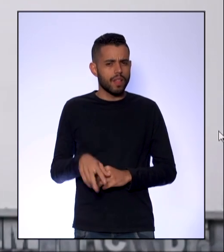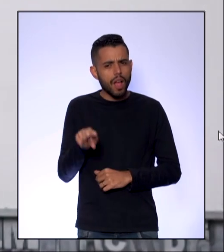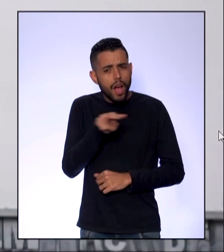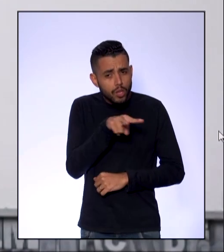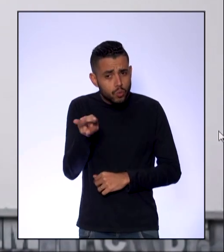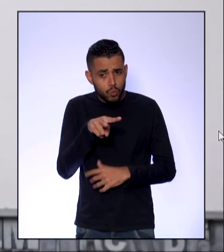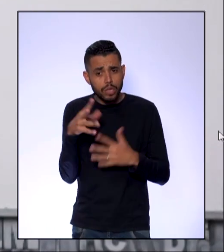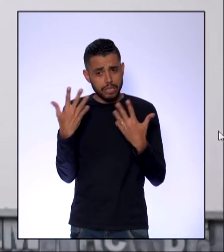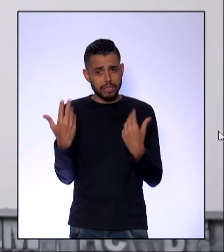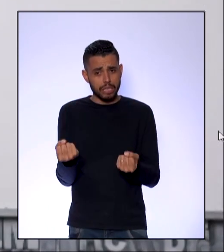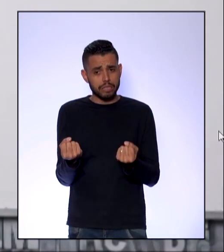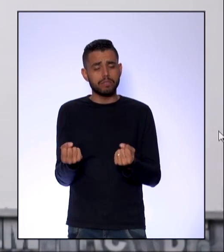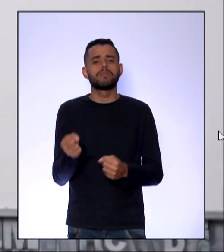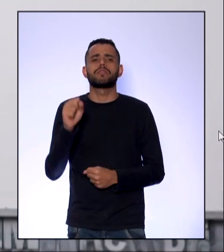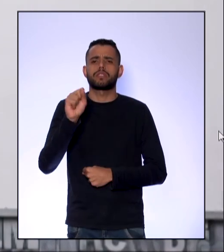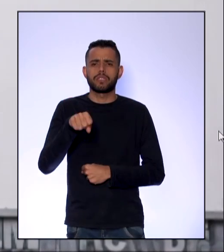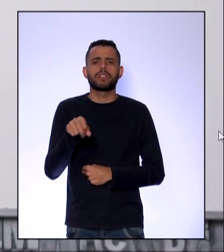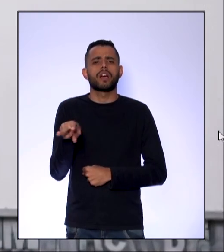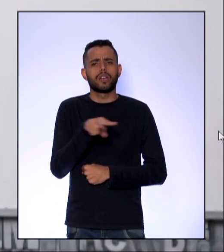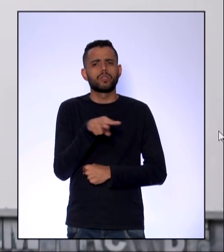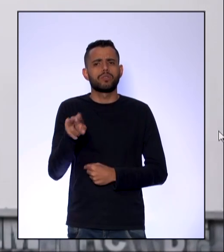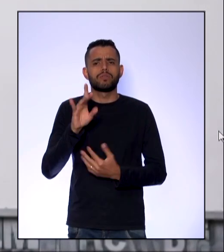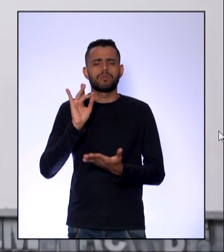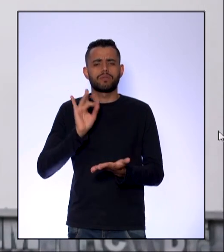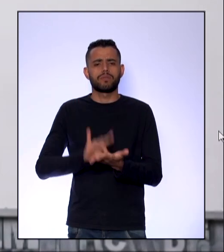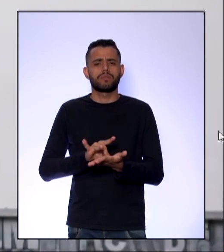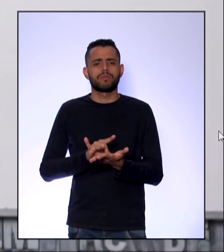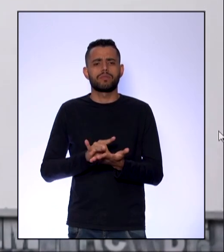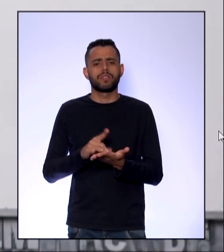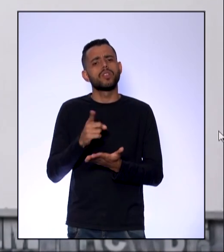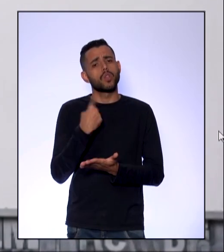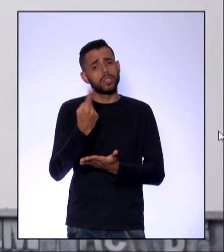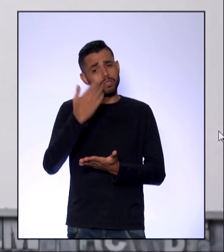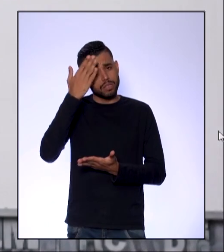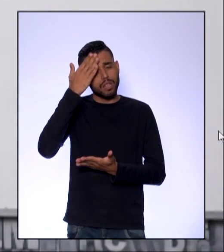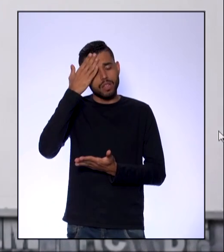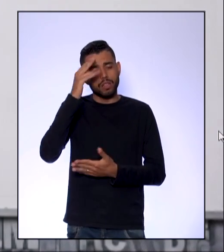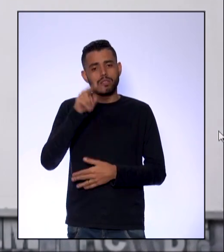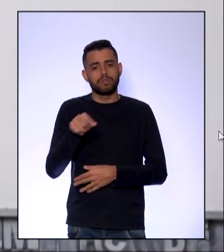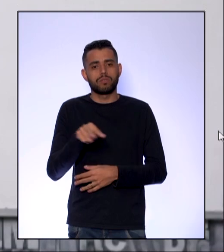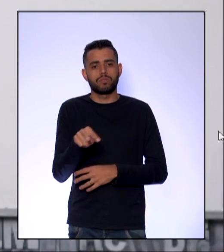você perguntou, professor? As duas são aceitas, tá? Então, nós temos que entender isso.